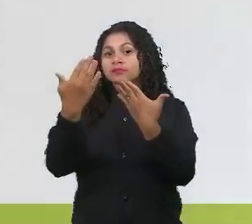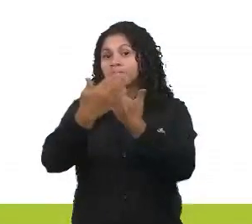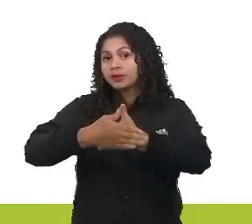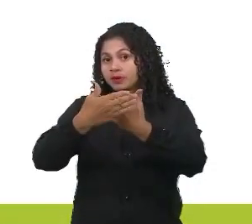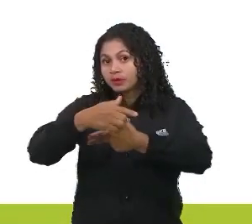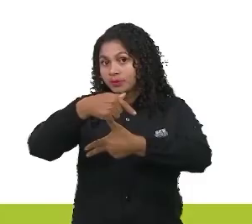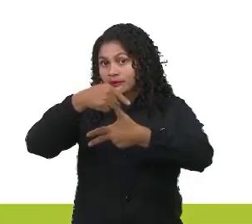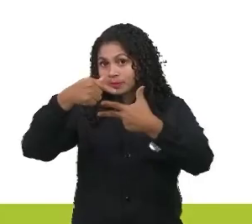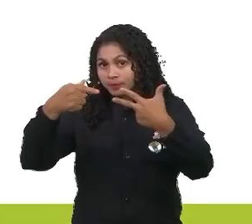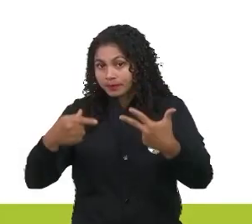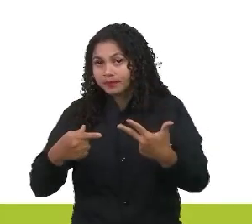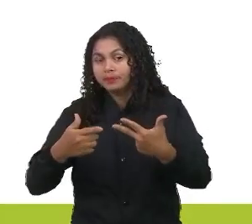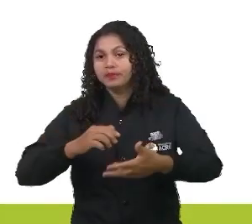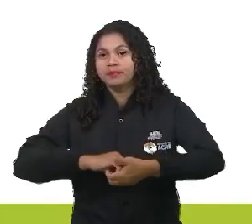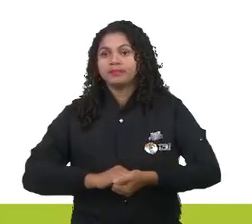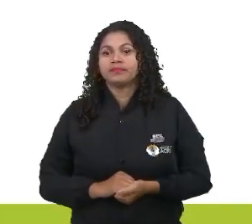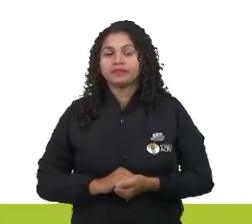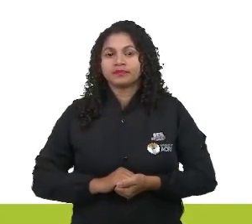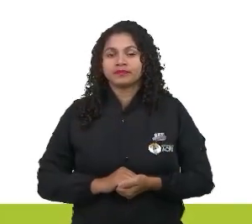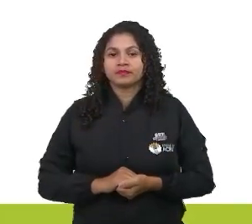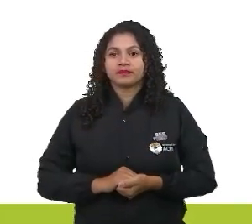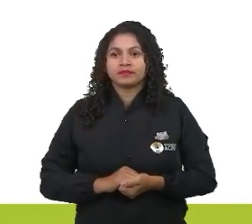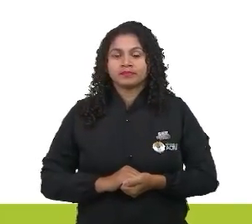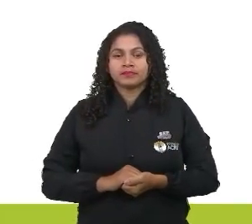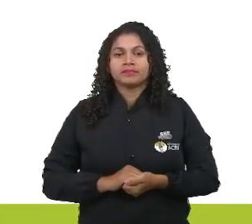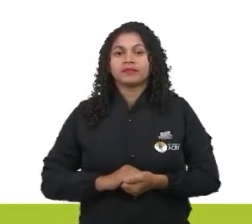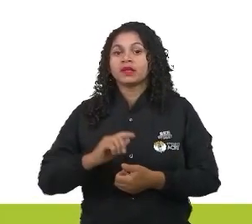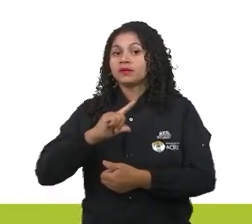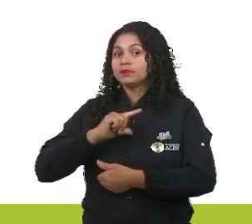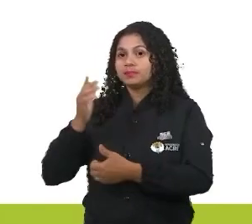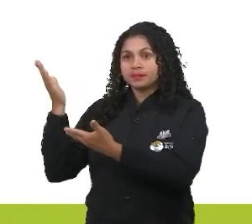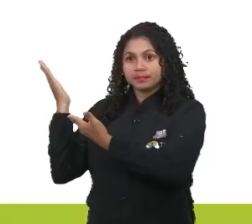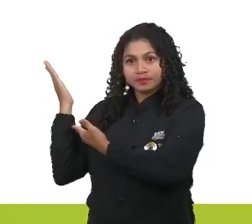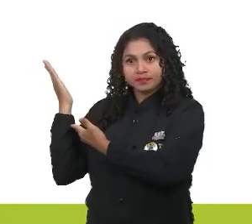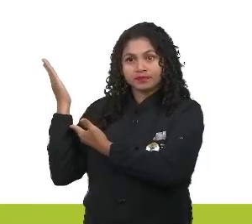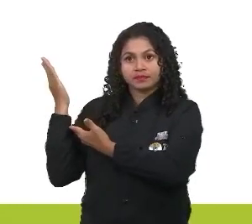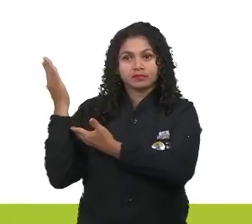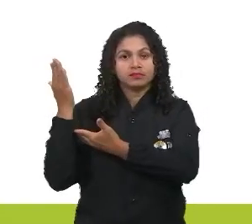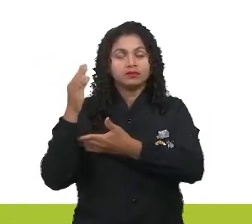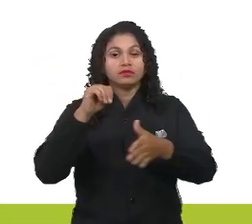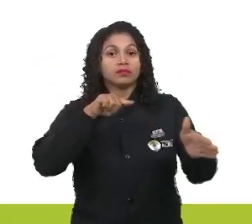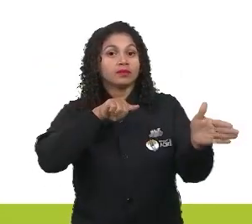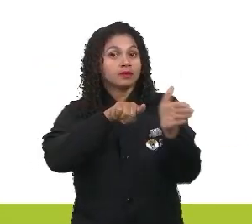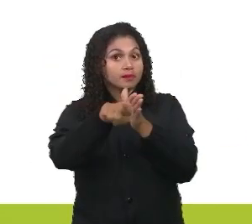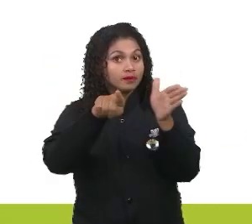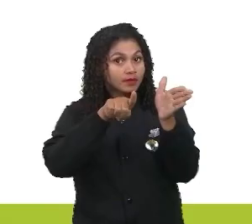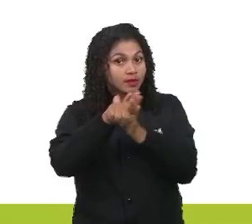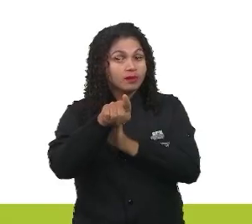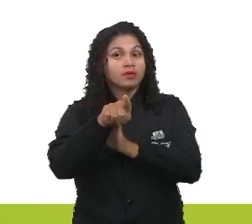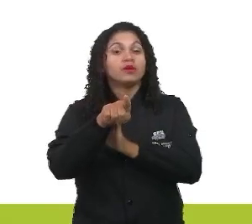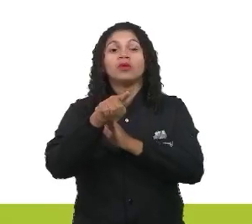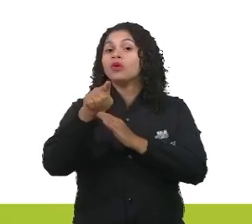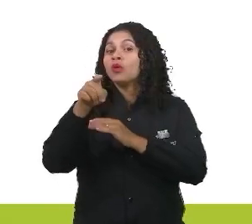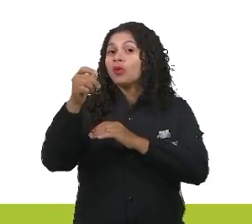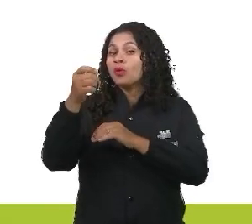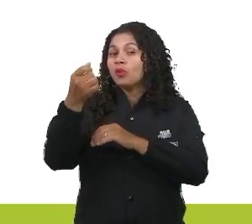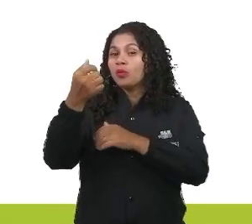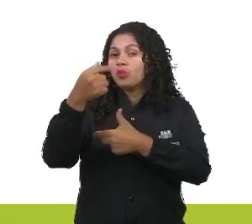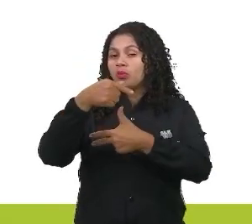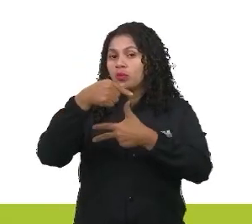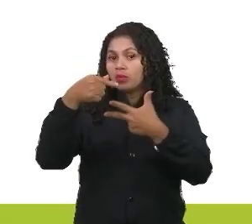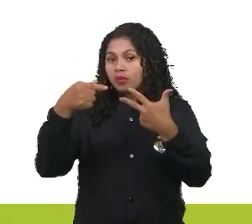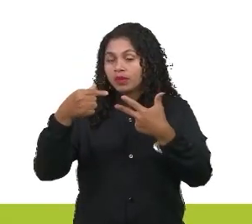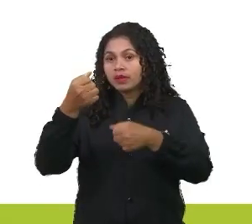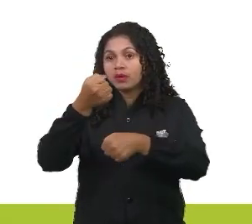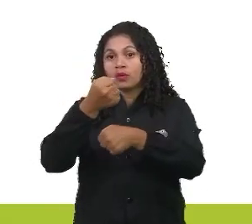questão? Visualizem em tela. Nós temos essa questão, ela esteve no Enem do ano de